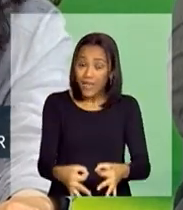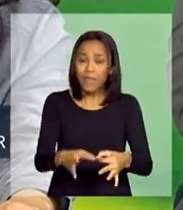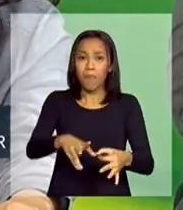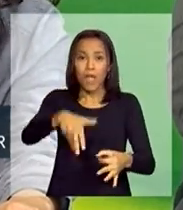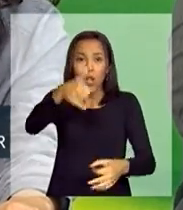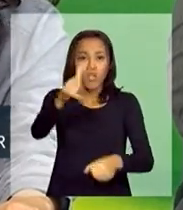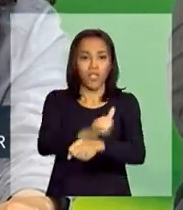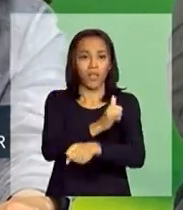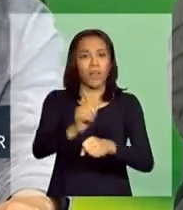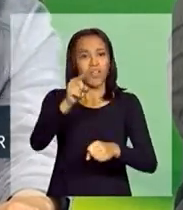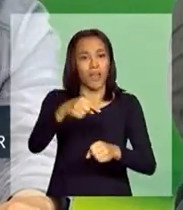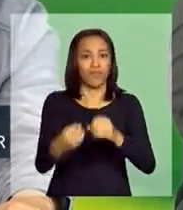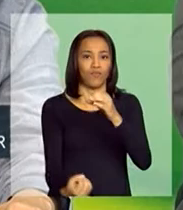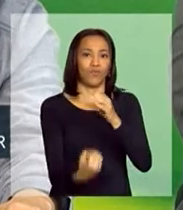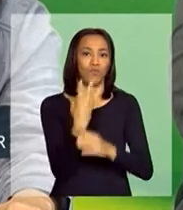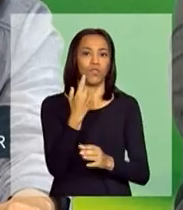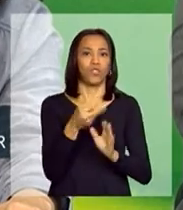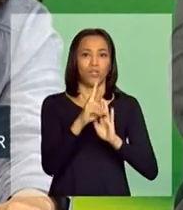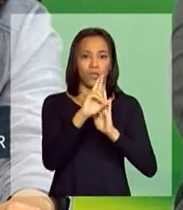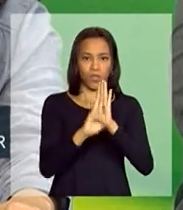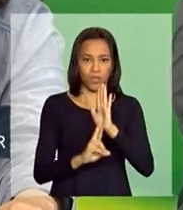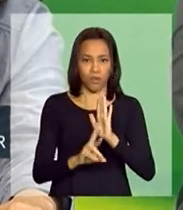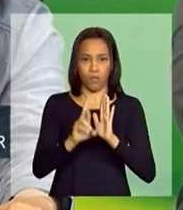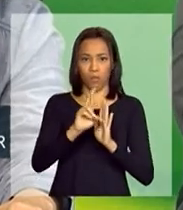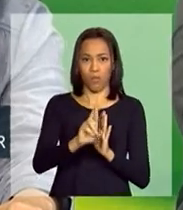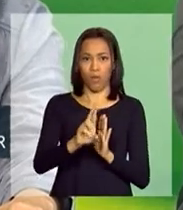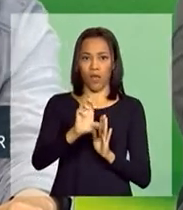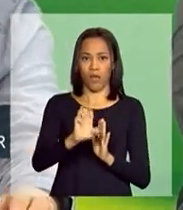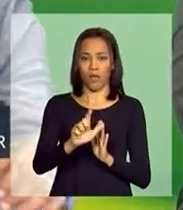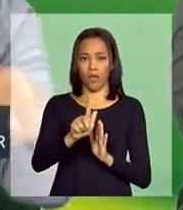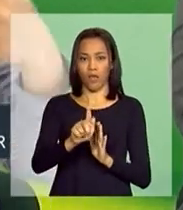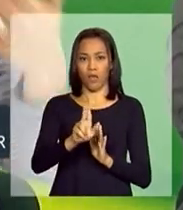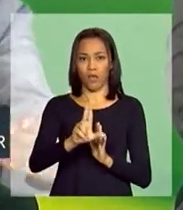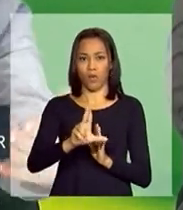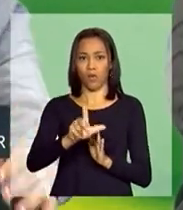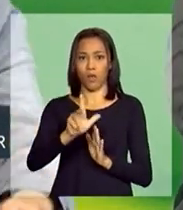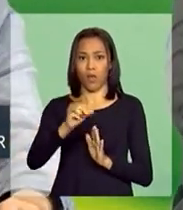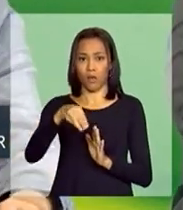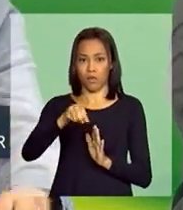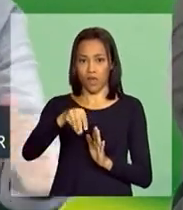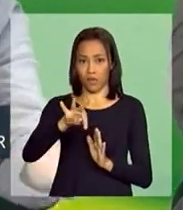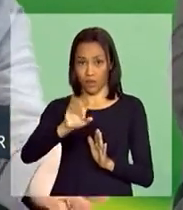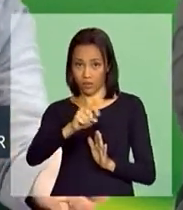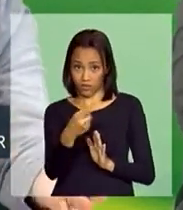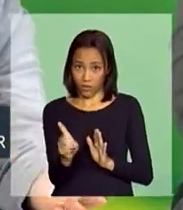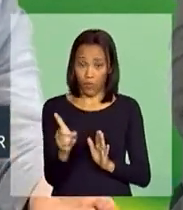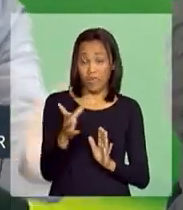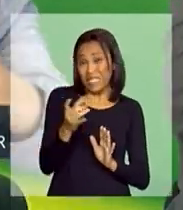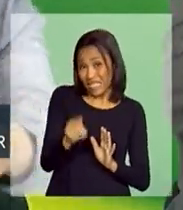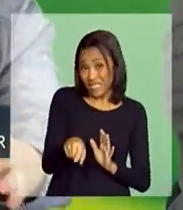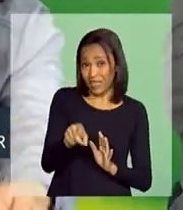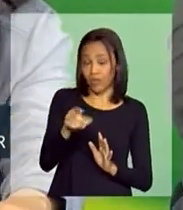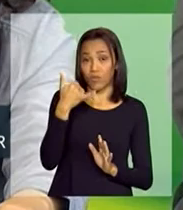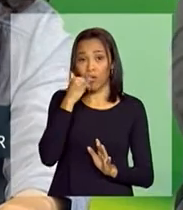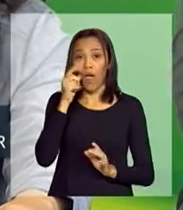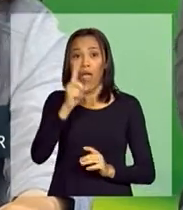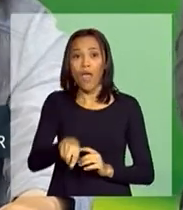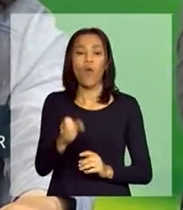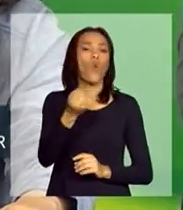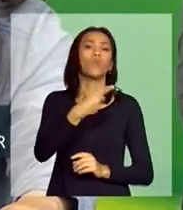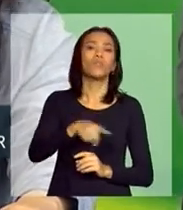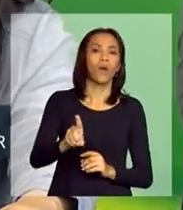regulamentação então não foi atacado ou enfrentado decidido se o celular é ou não